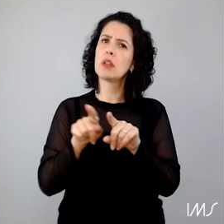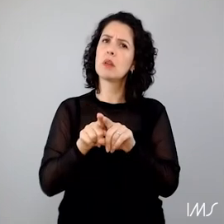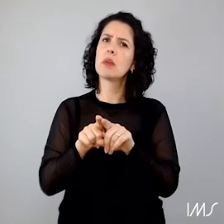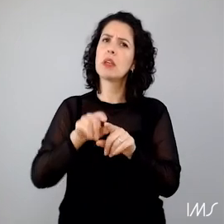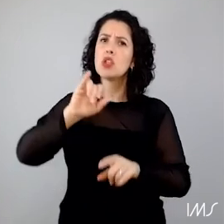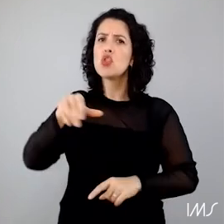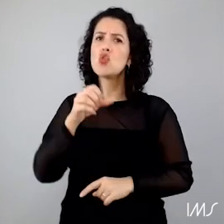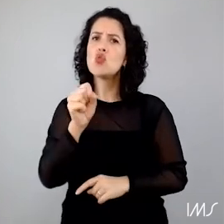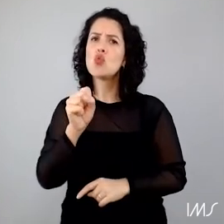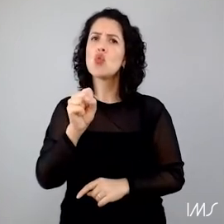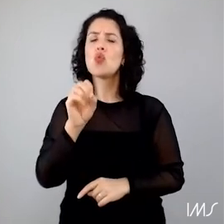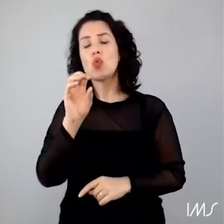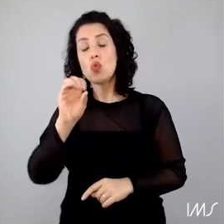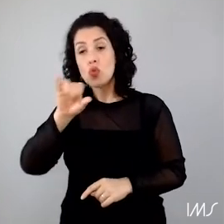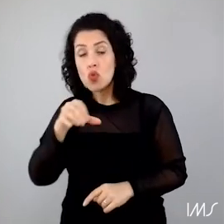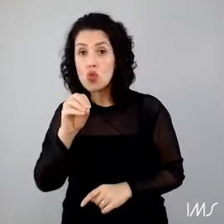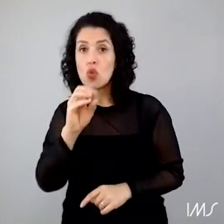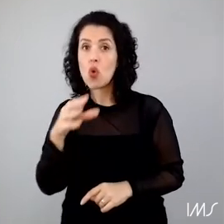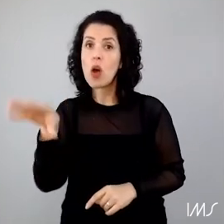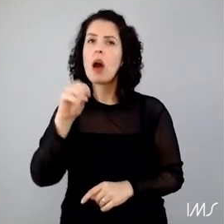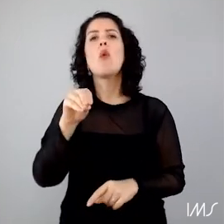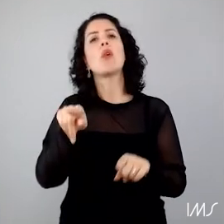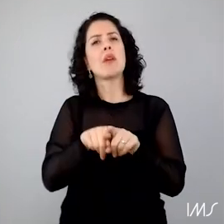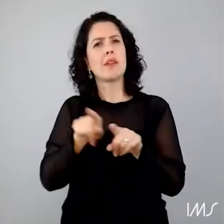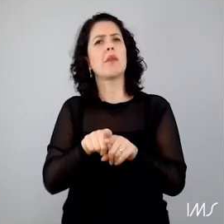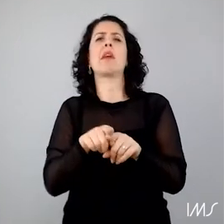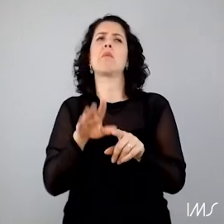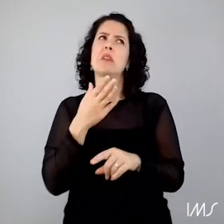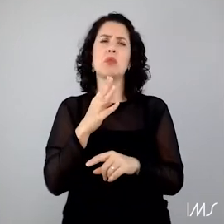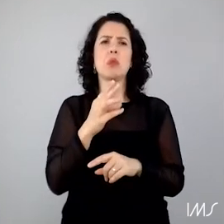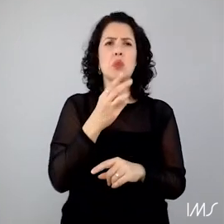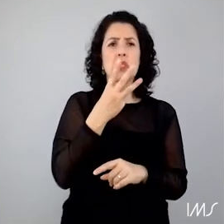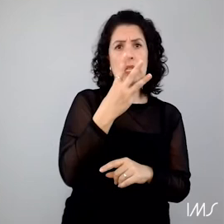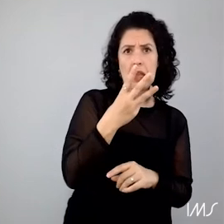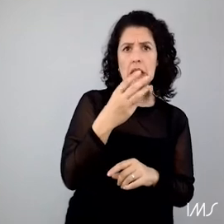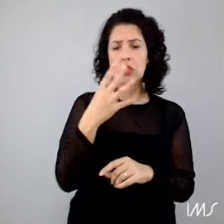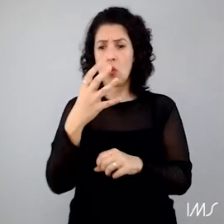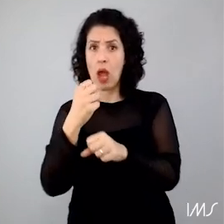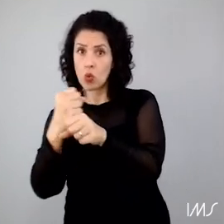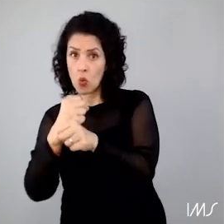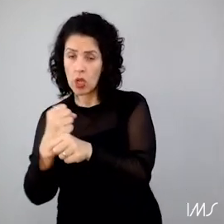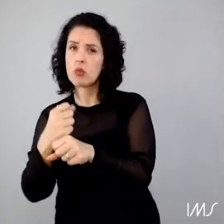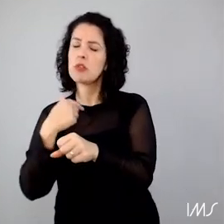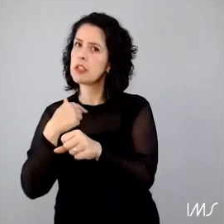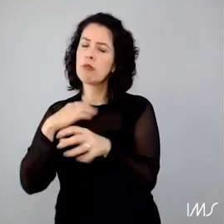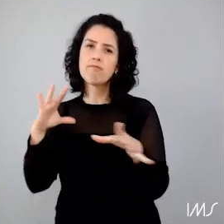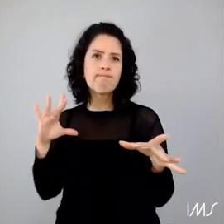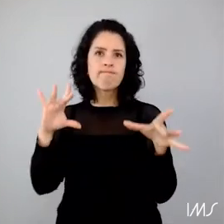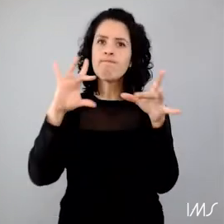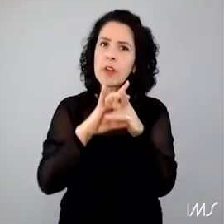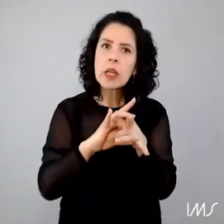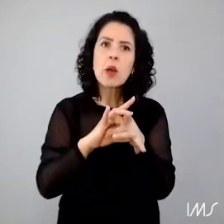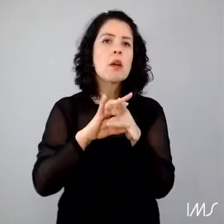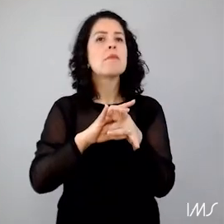3-4 anos, eu me vinculei fortemente à questão da fotografia, inicialmente como uma prática, né,